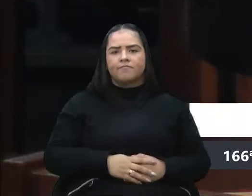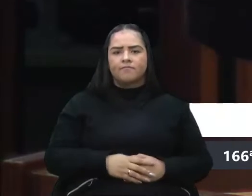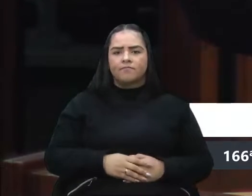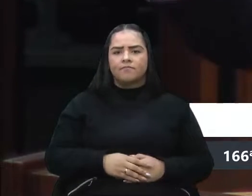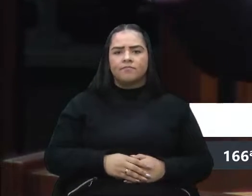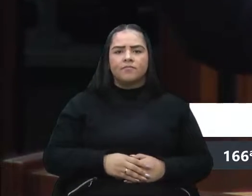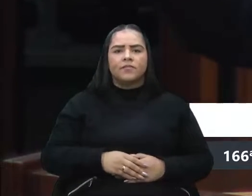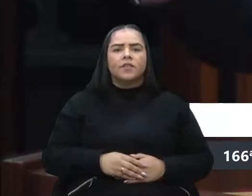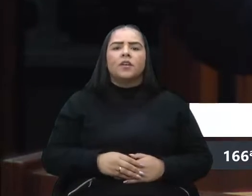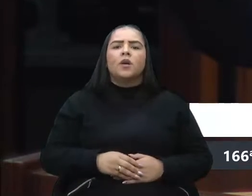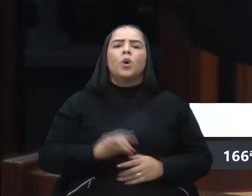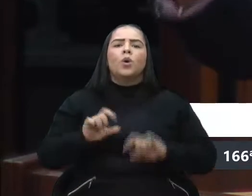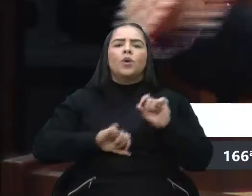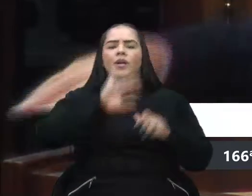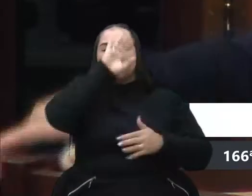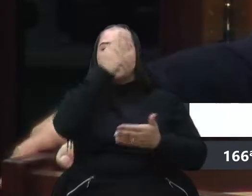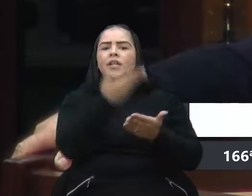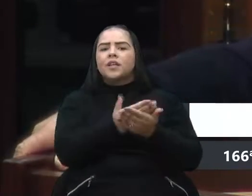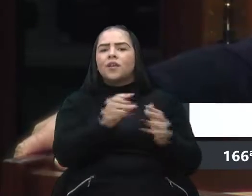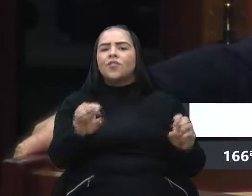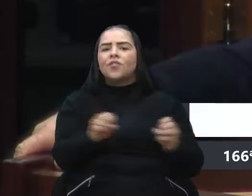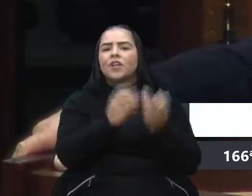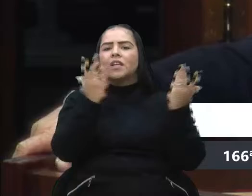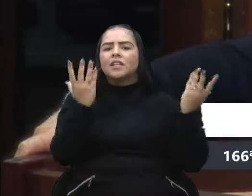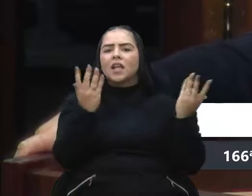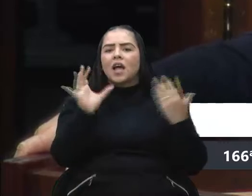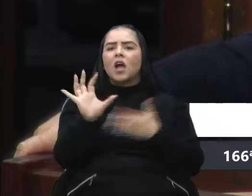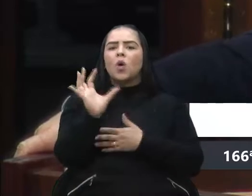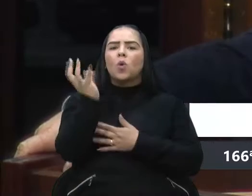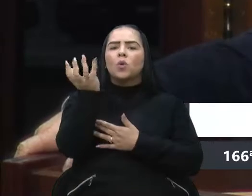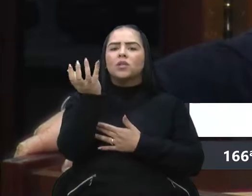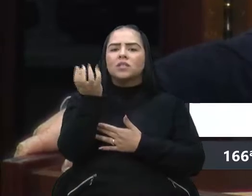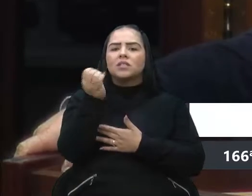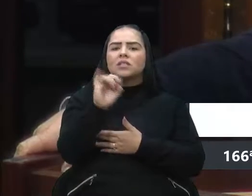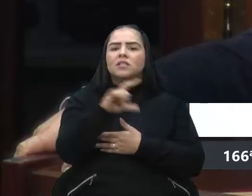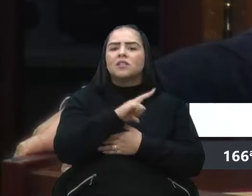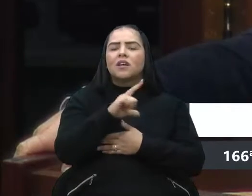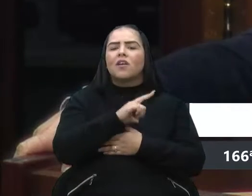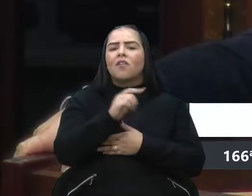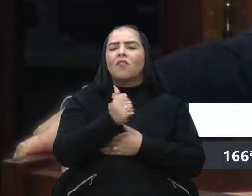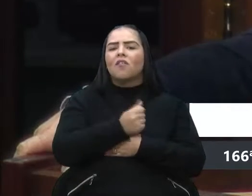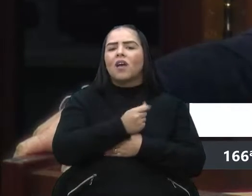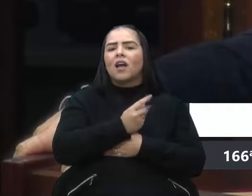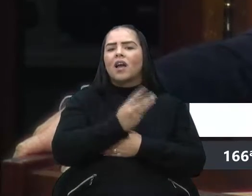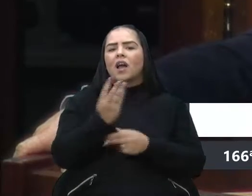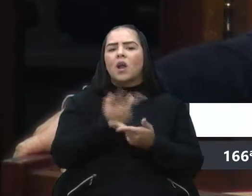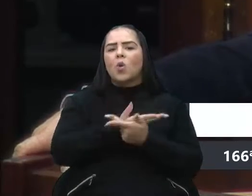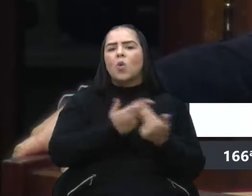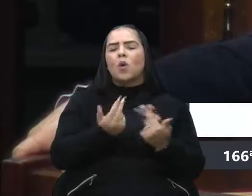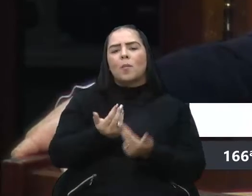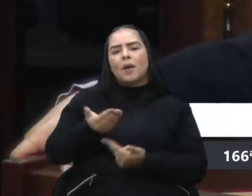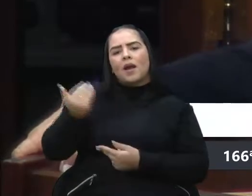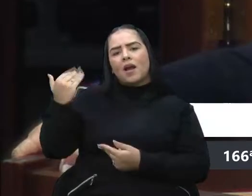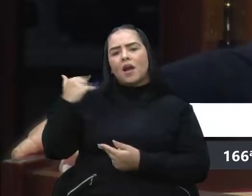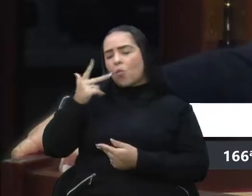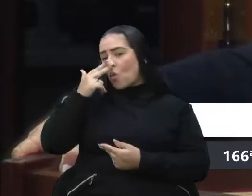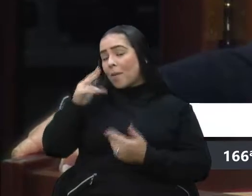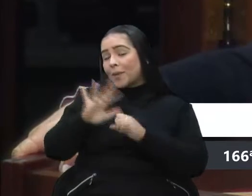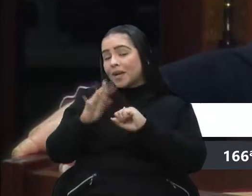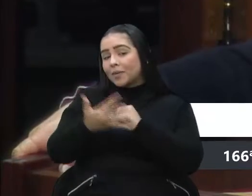quem iria acreditar que a nossa festa iria acontecer diante de fatos ali atrás e mais a